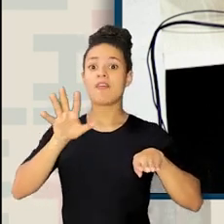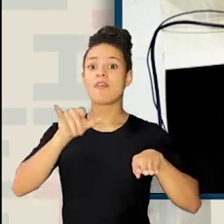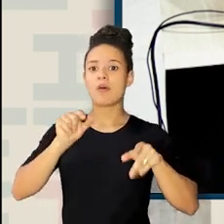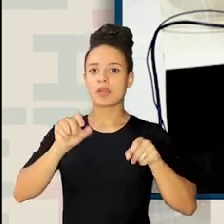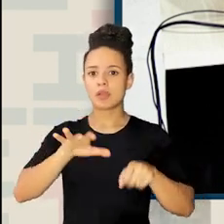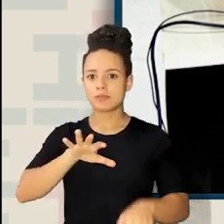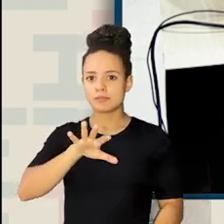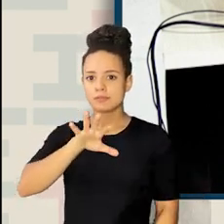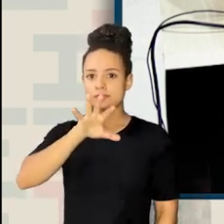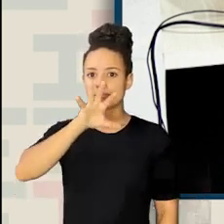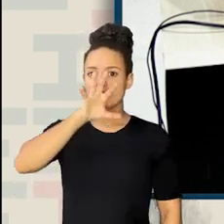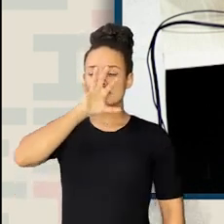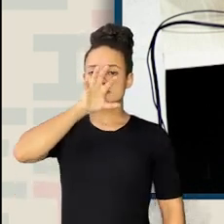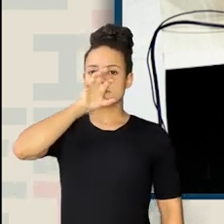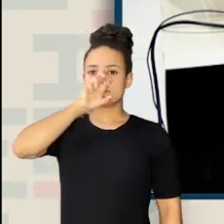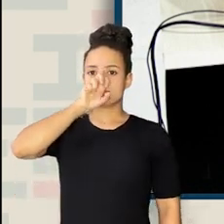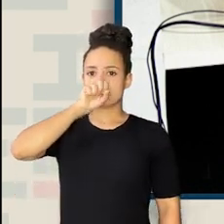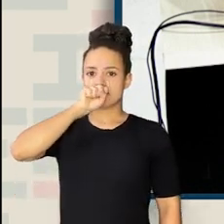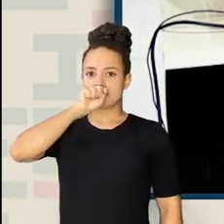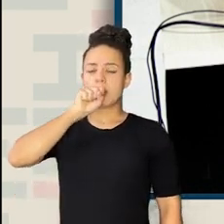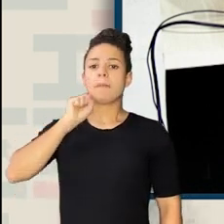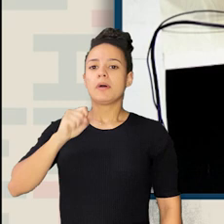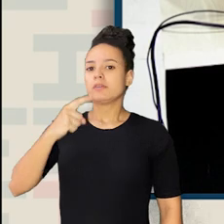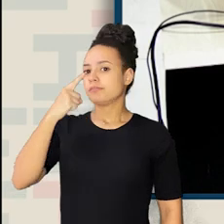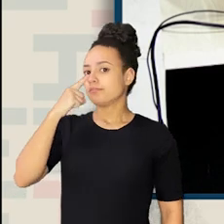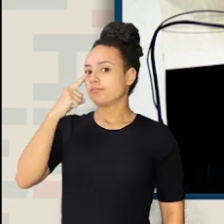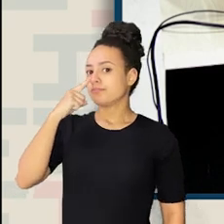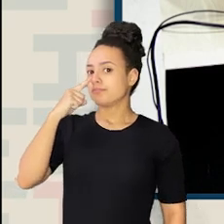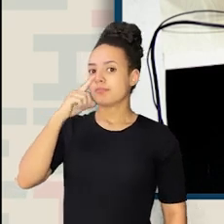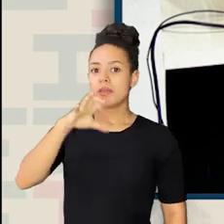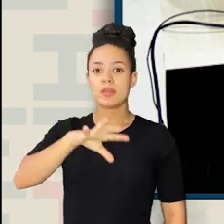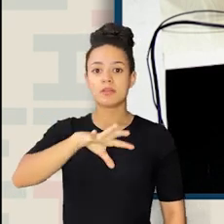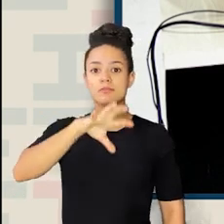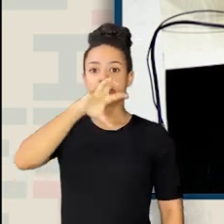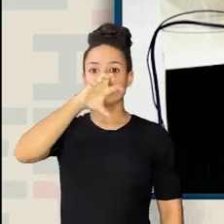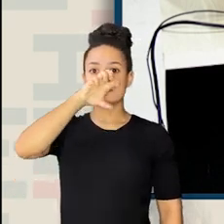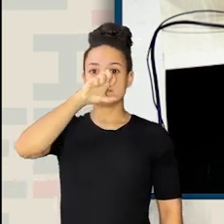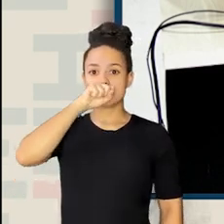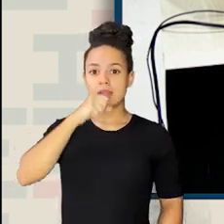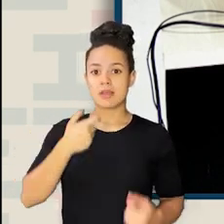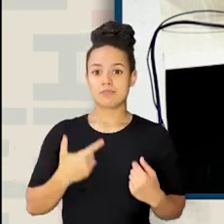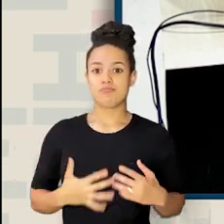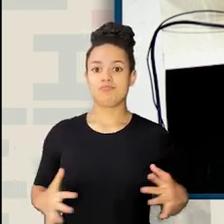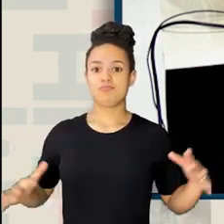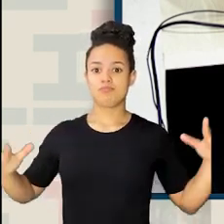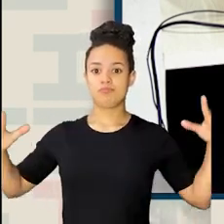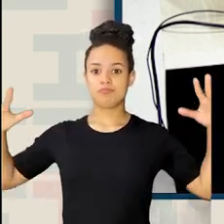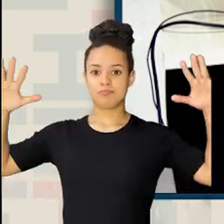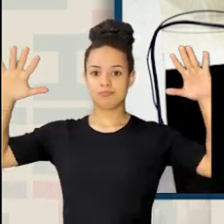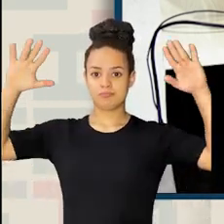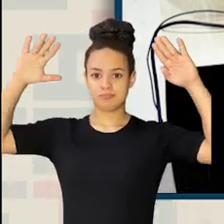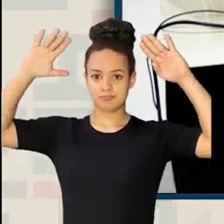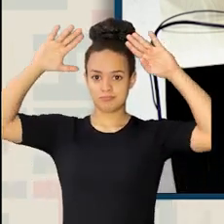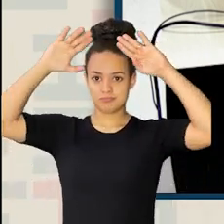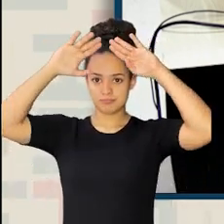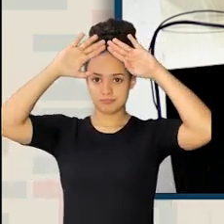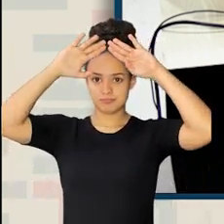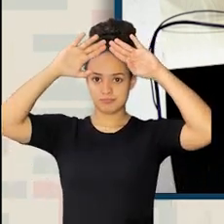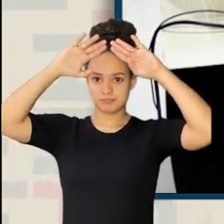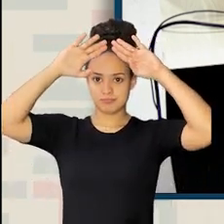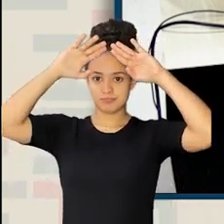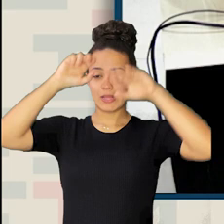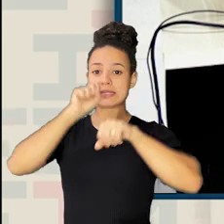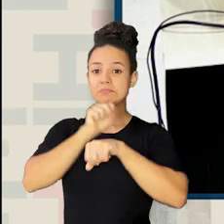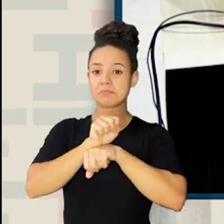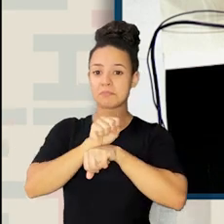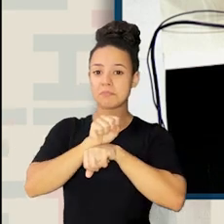inspirar, pode ser pelo nariz, tá? Inspirar, colocando os braços até o alto, segurar um